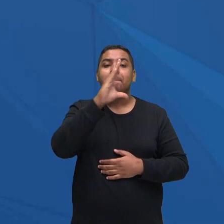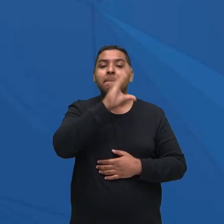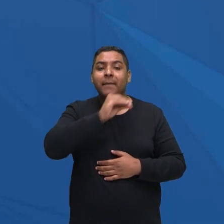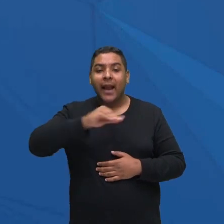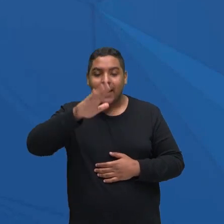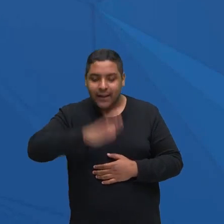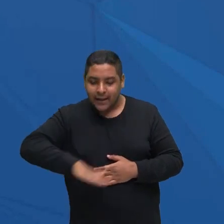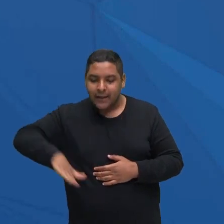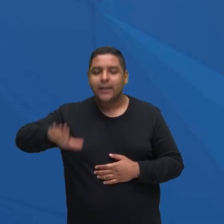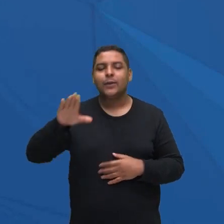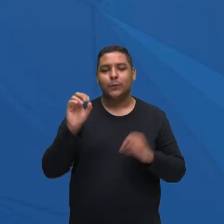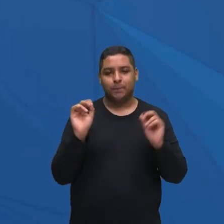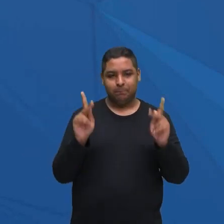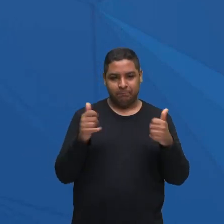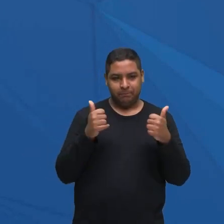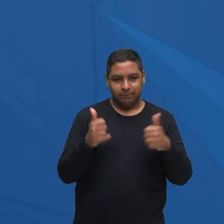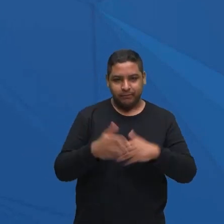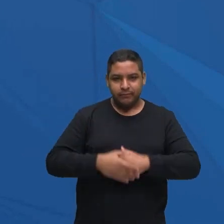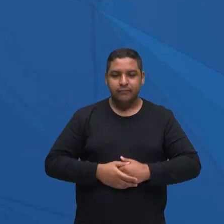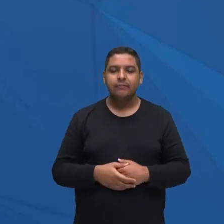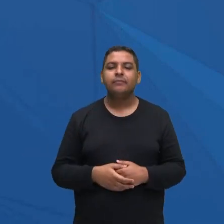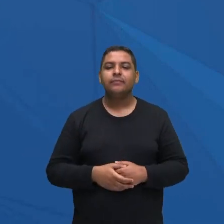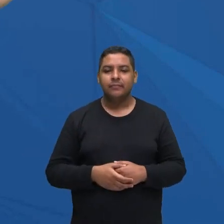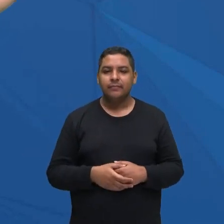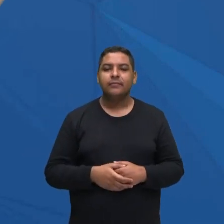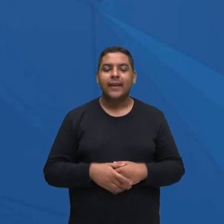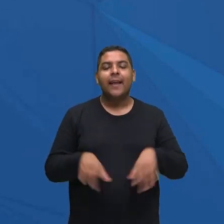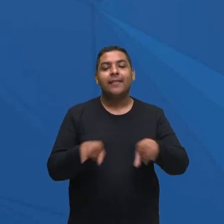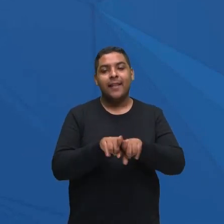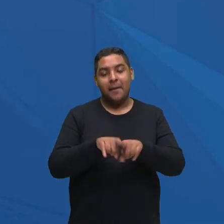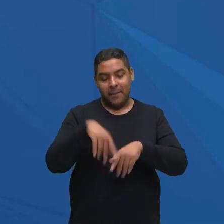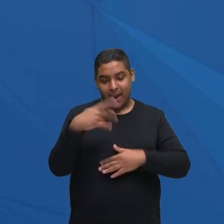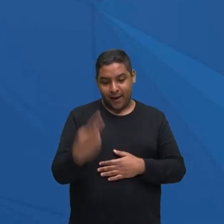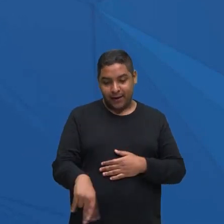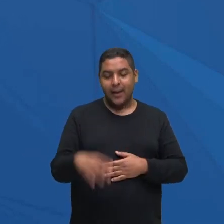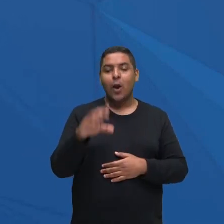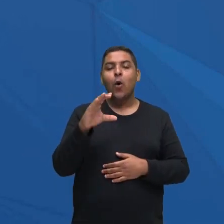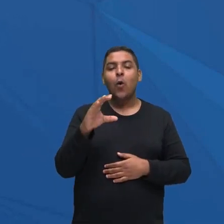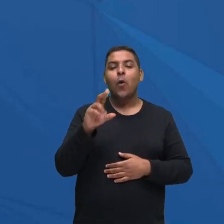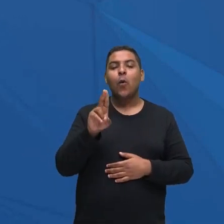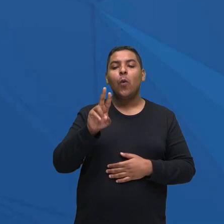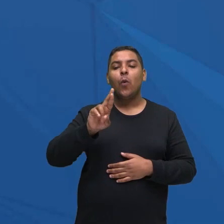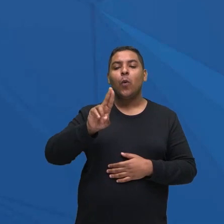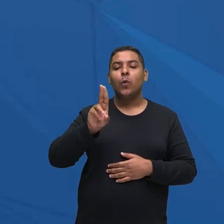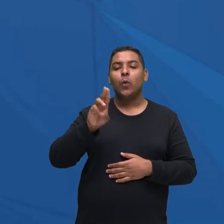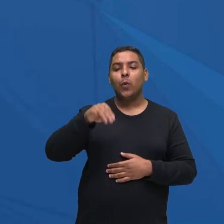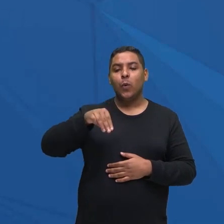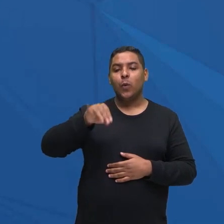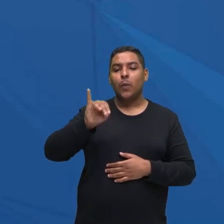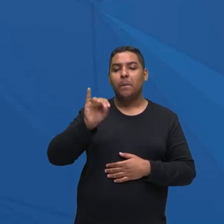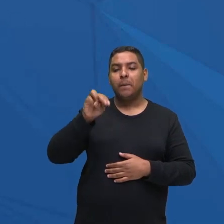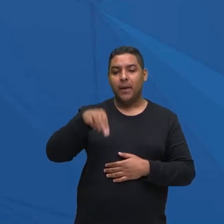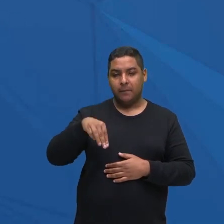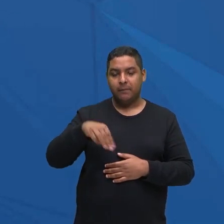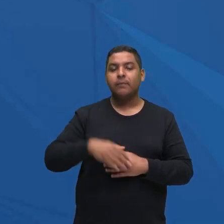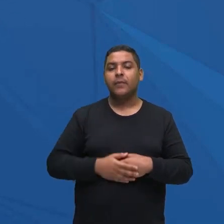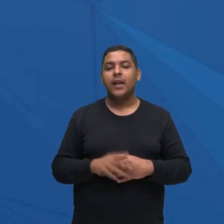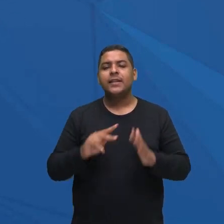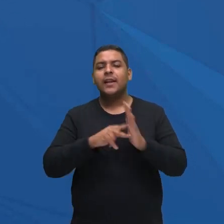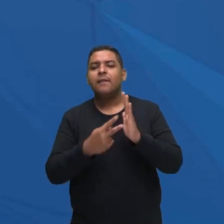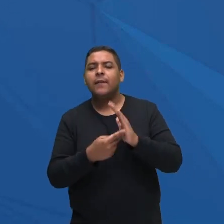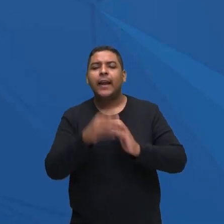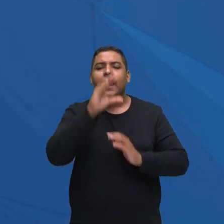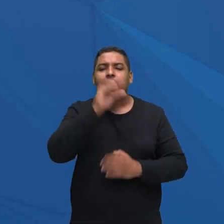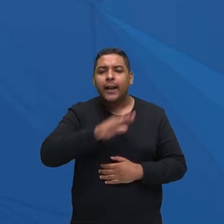Guri, menino, que também a gente pode chamar de curumim, né? São variações para a mesma palavra, né? Que significa ali criança, menino